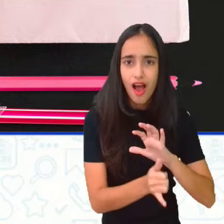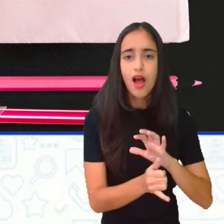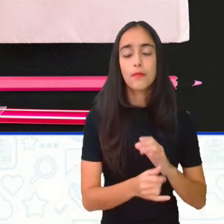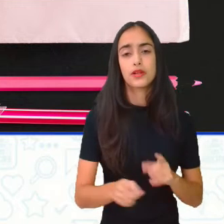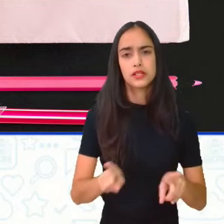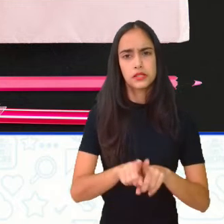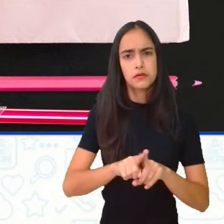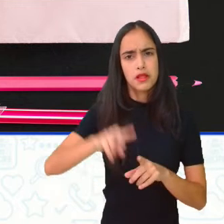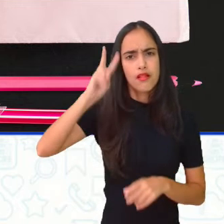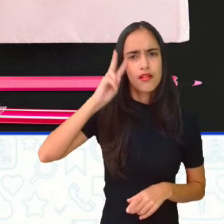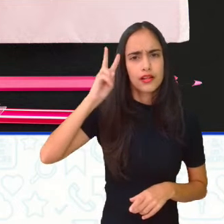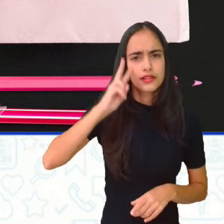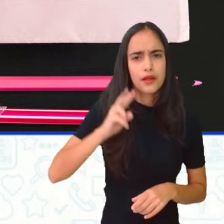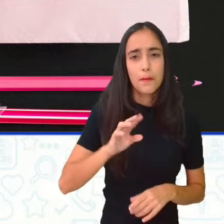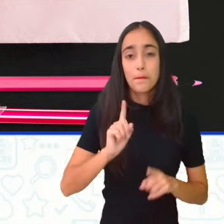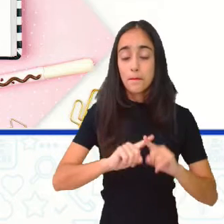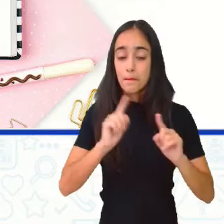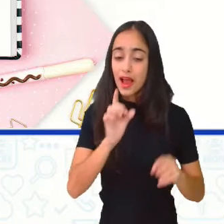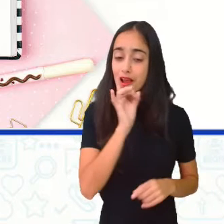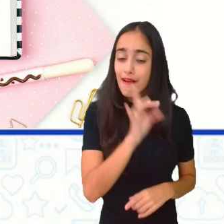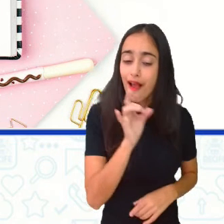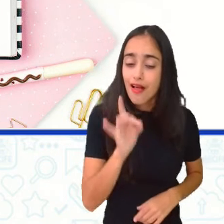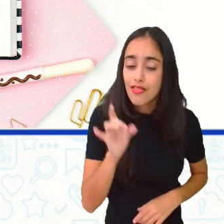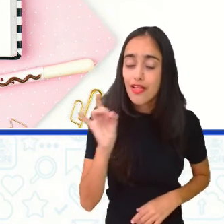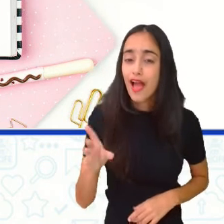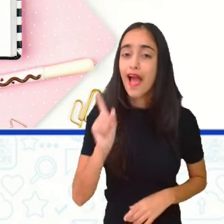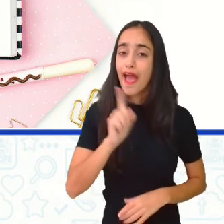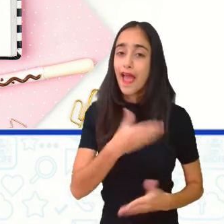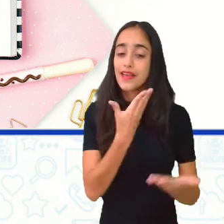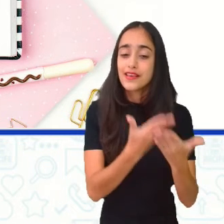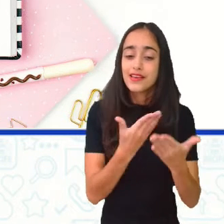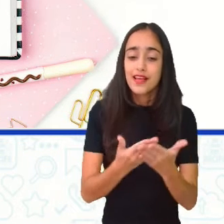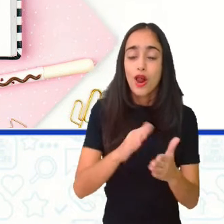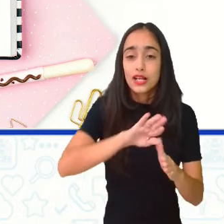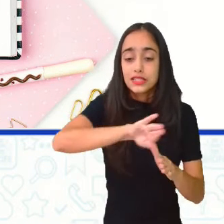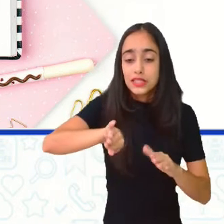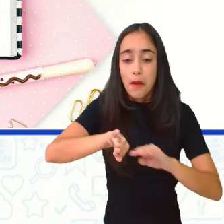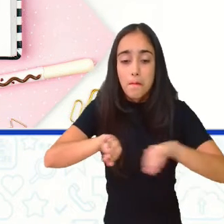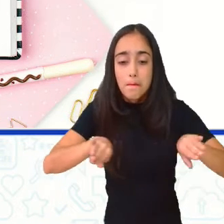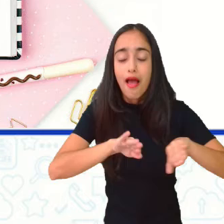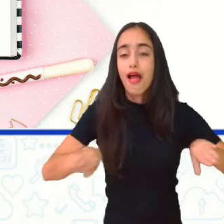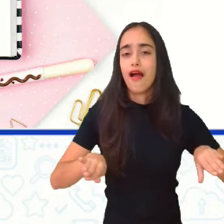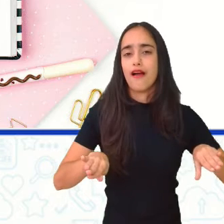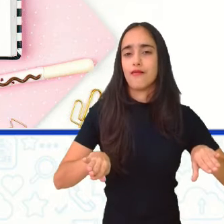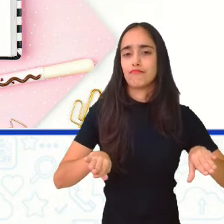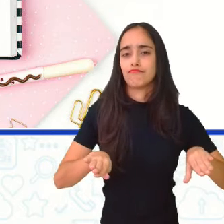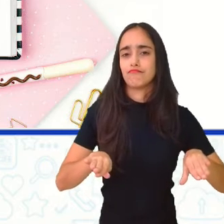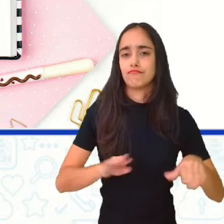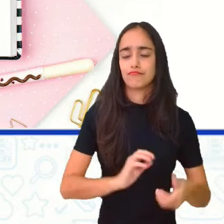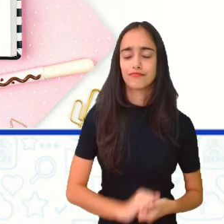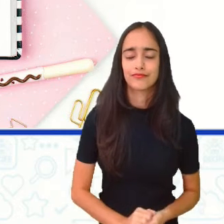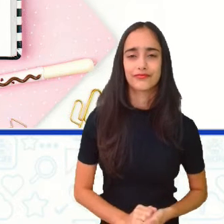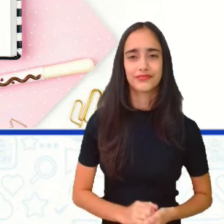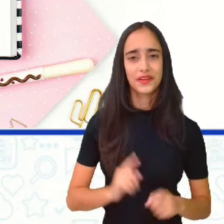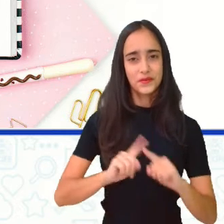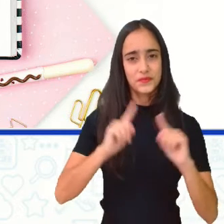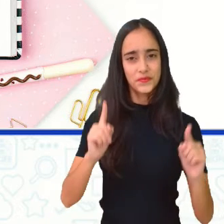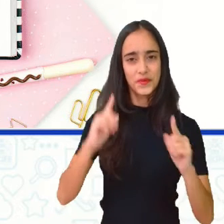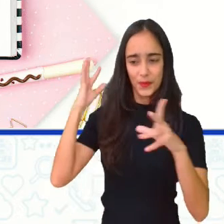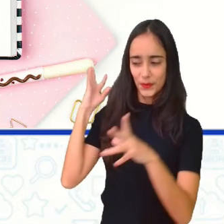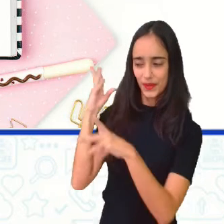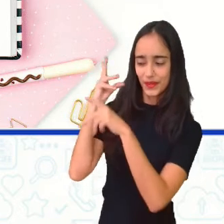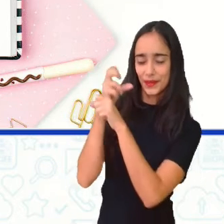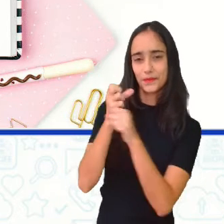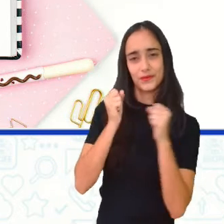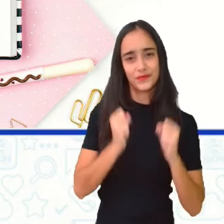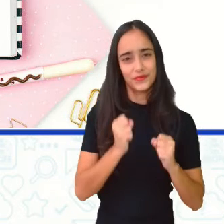para aulas separadas, né? Cada um desses a gente estuda de forma individual. Os resumos podem ser feitos de quaisquer